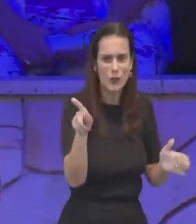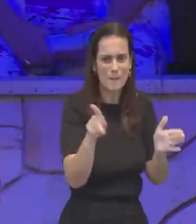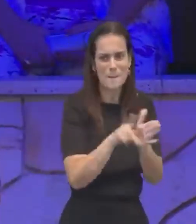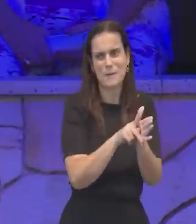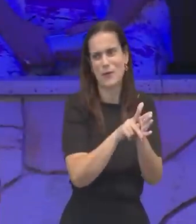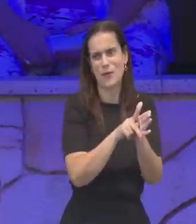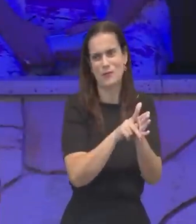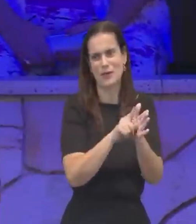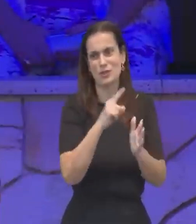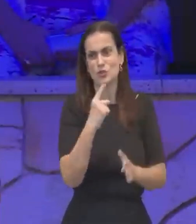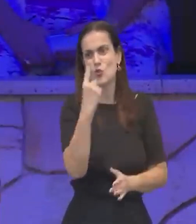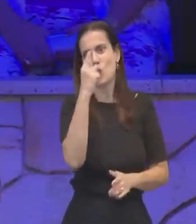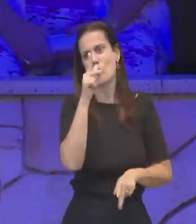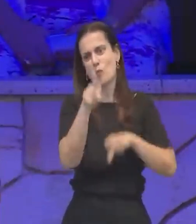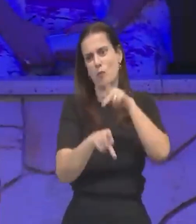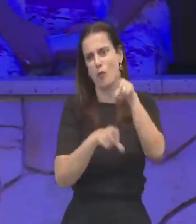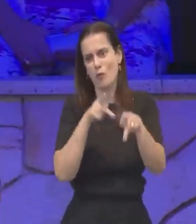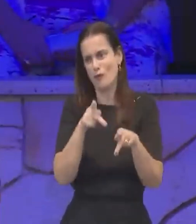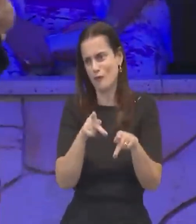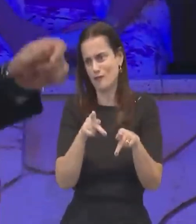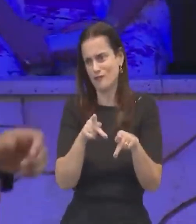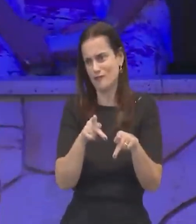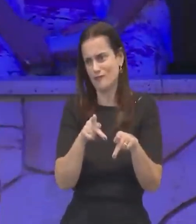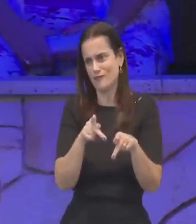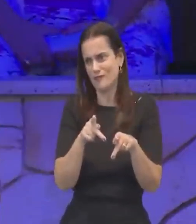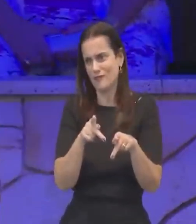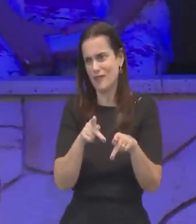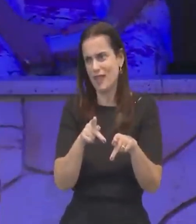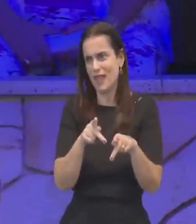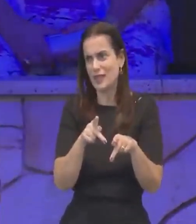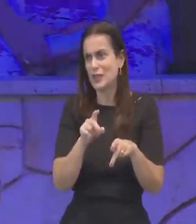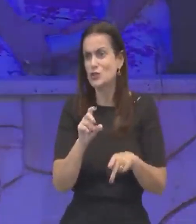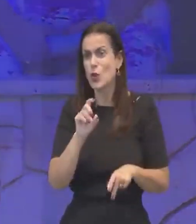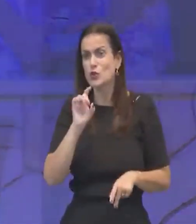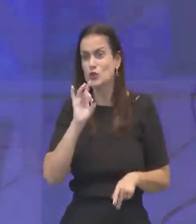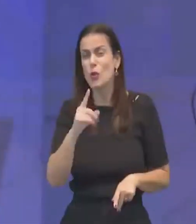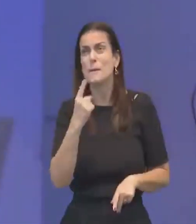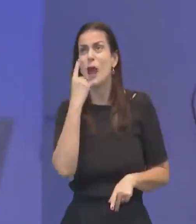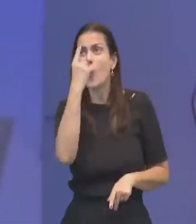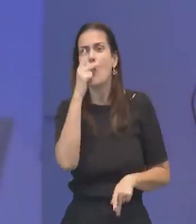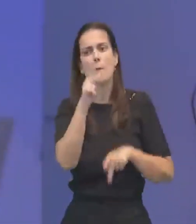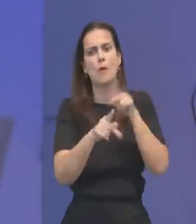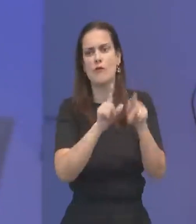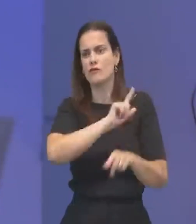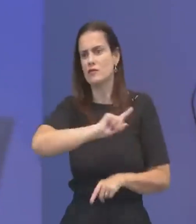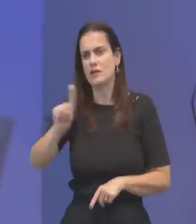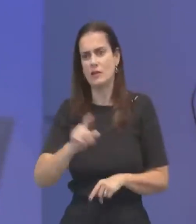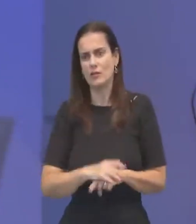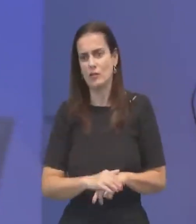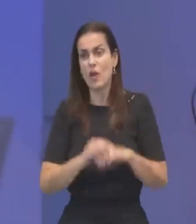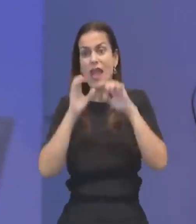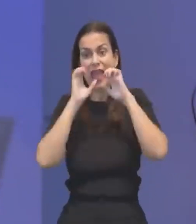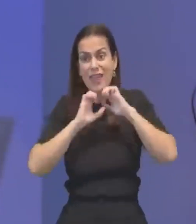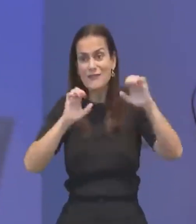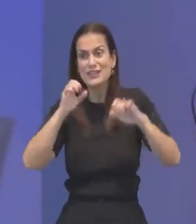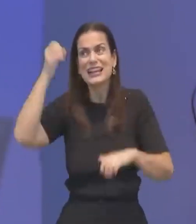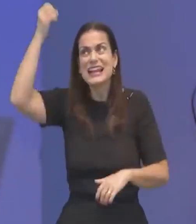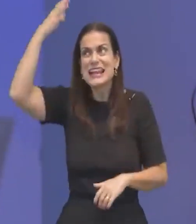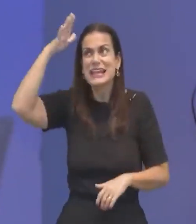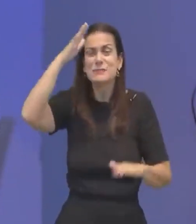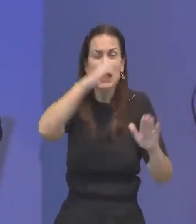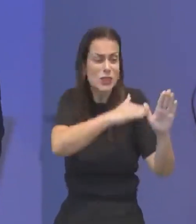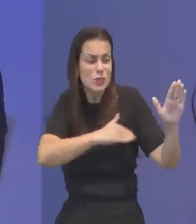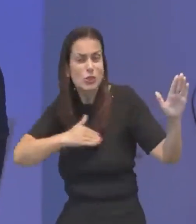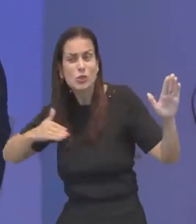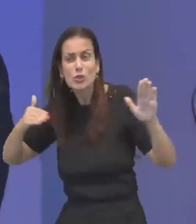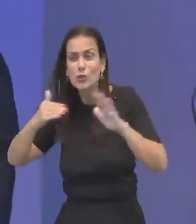universal. Não era apenas para o povo judeu. Era o evangelho da graça, o